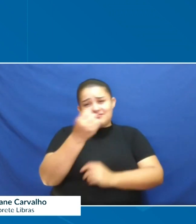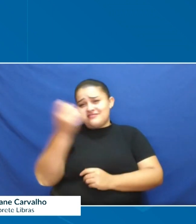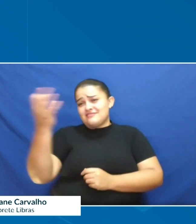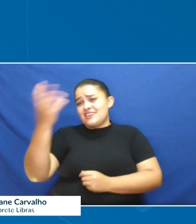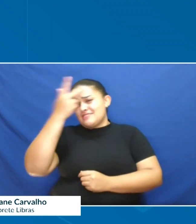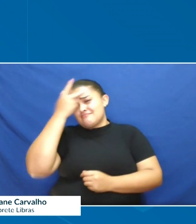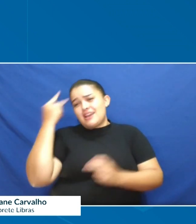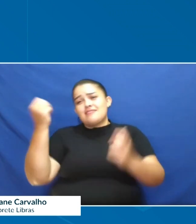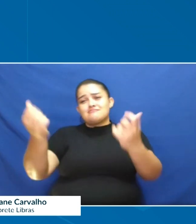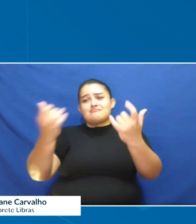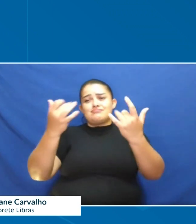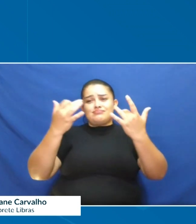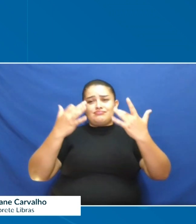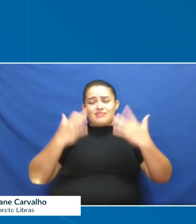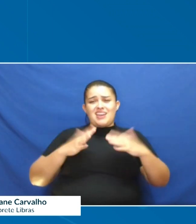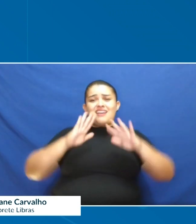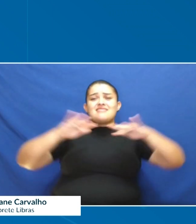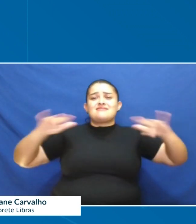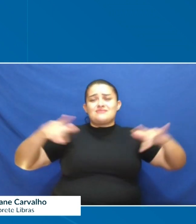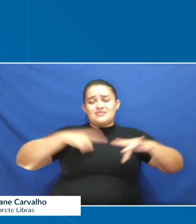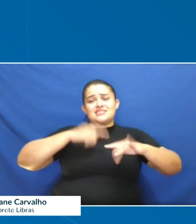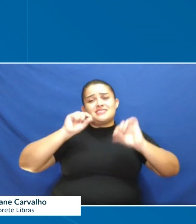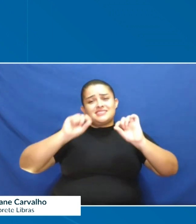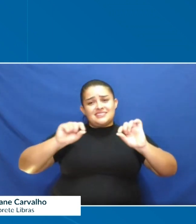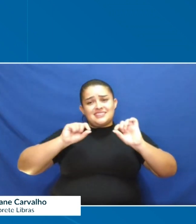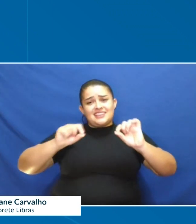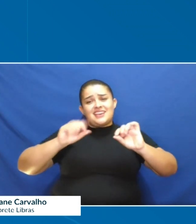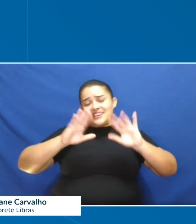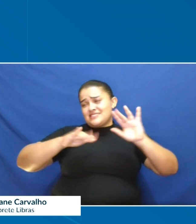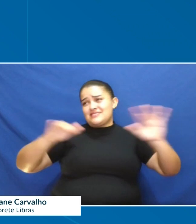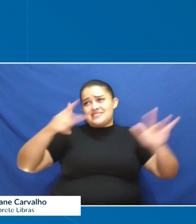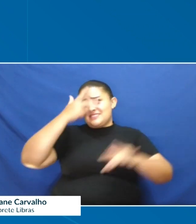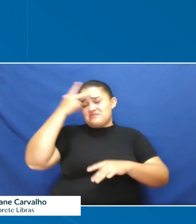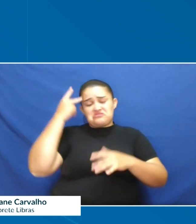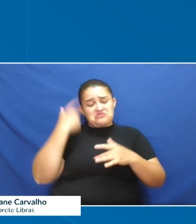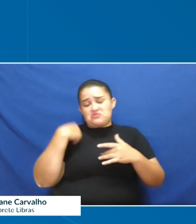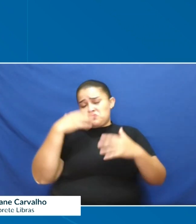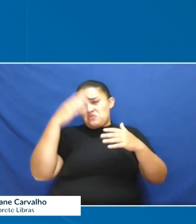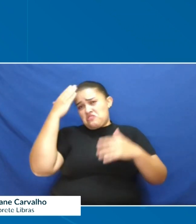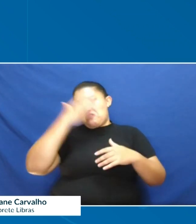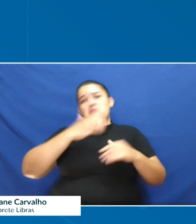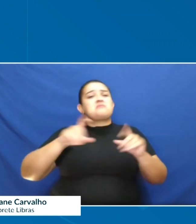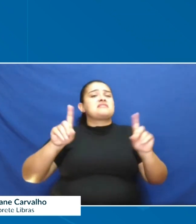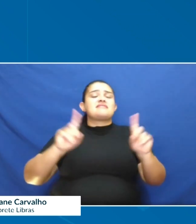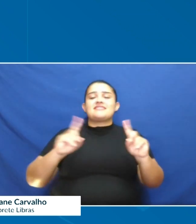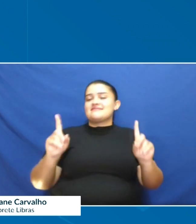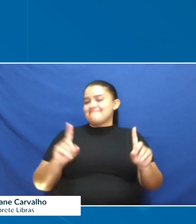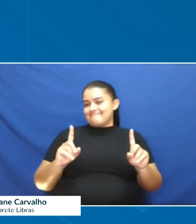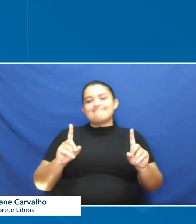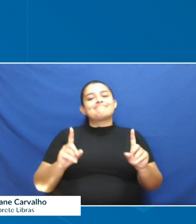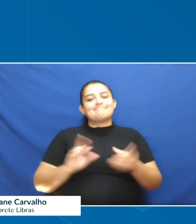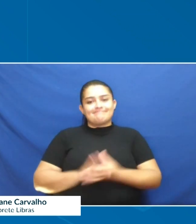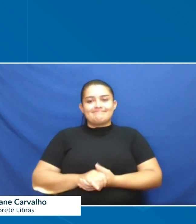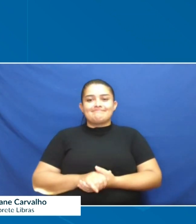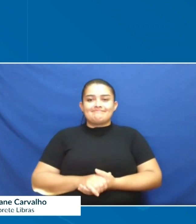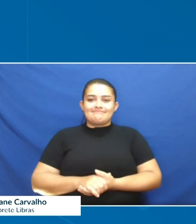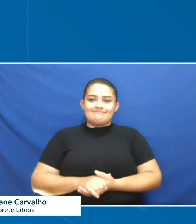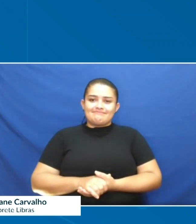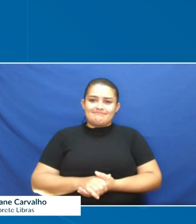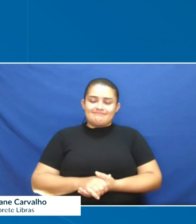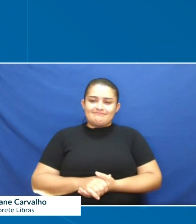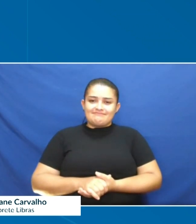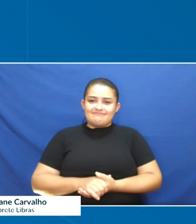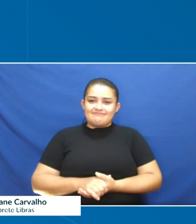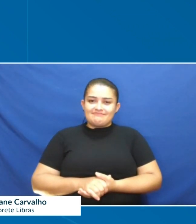que você queira controlar, eles não obedecem a alguns procedimentos e podem contaminar. Então, é um certo